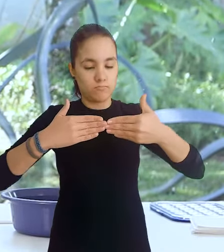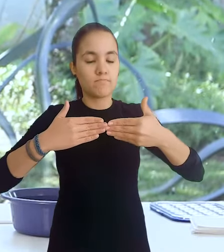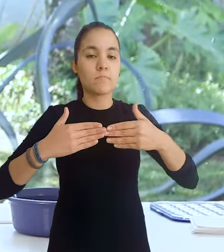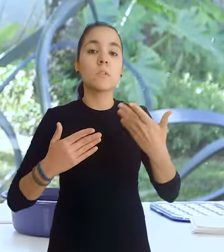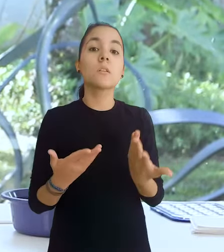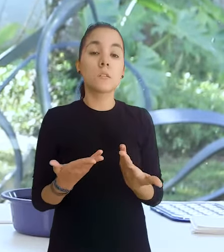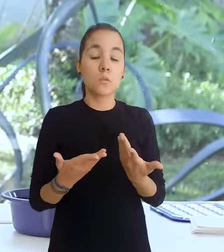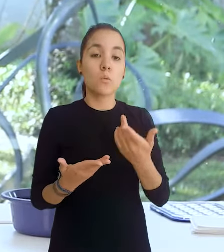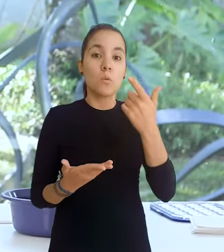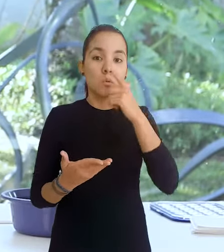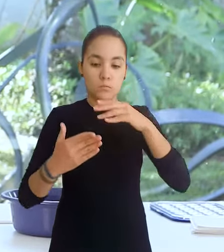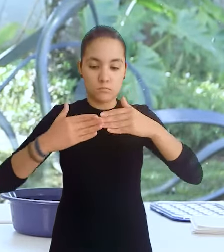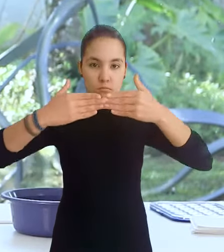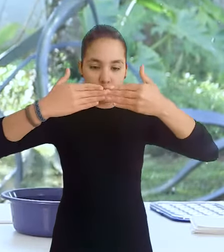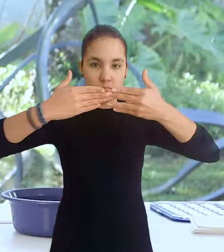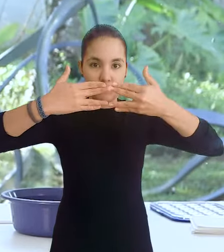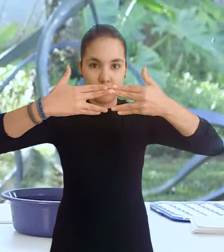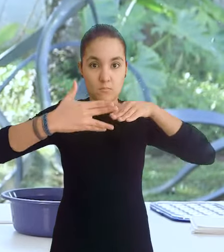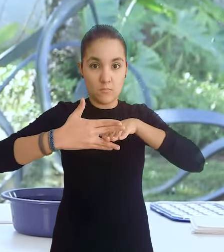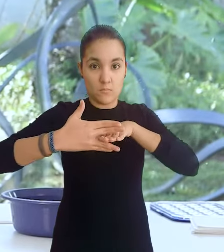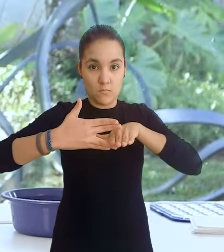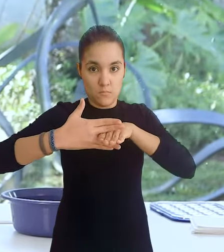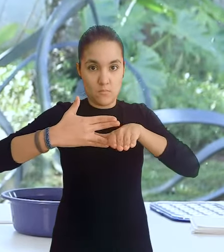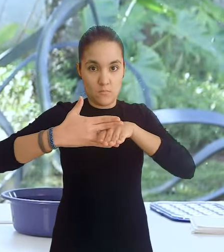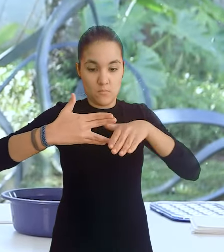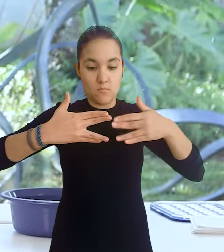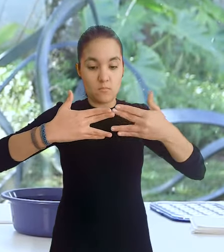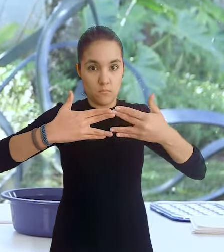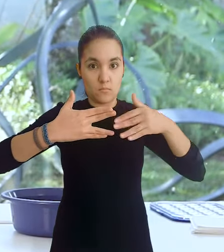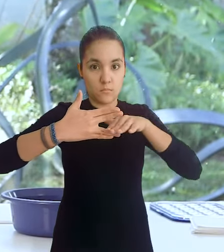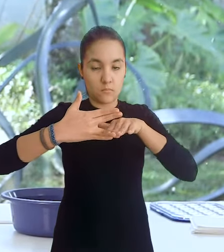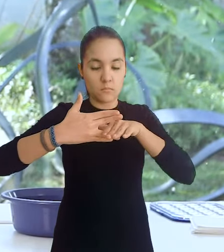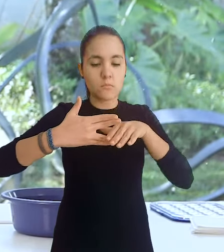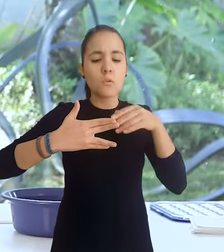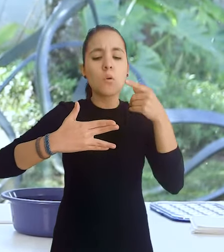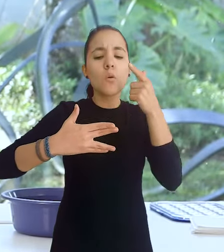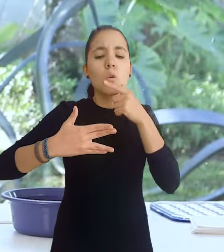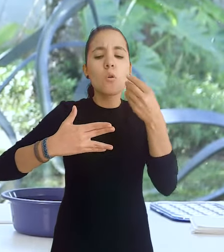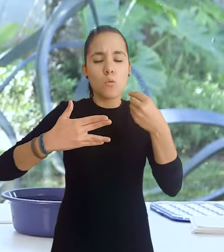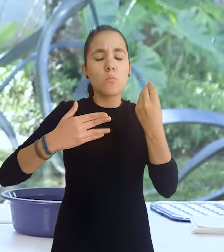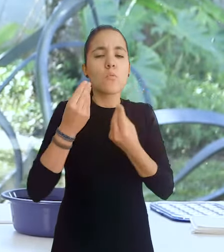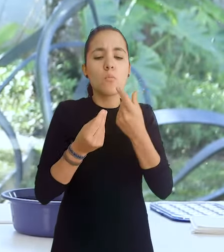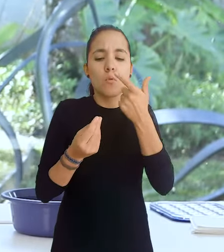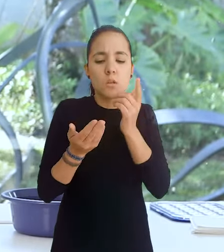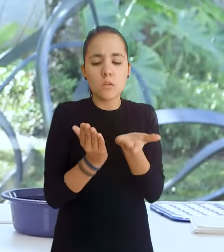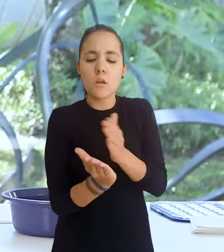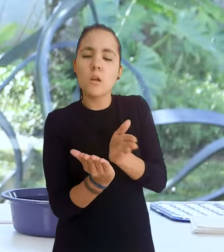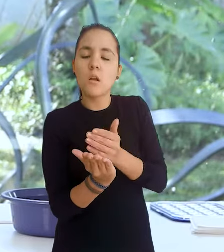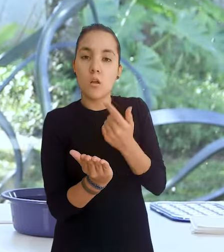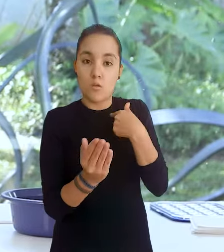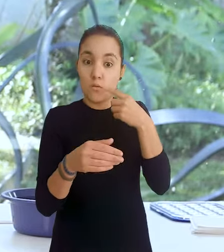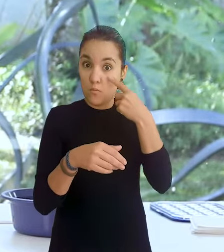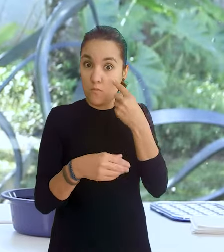essa folha aqui, com esse orifício no meio, o lance dessa encadernação está na dobra. Agora, a gente